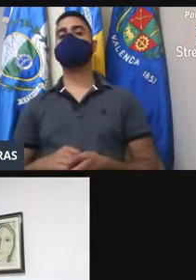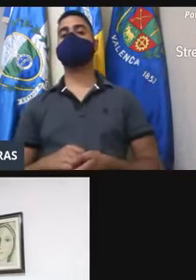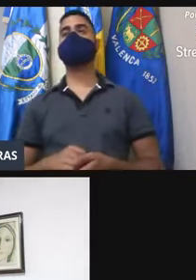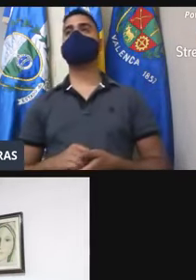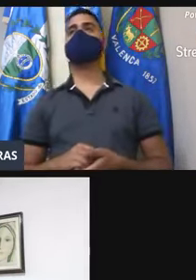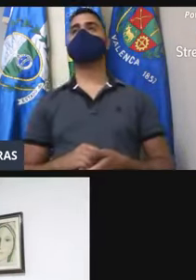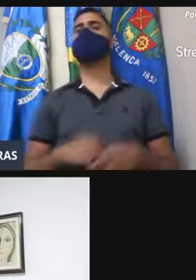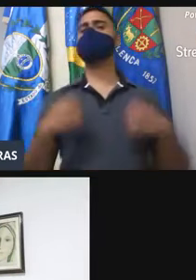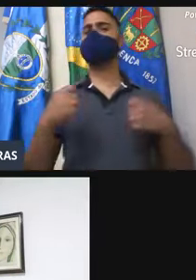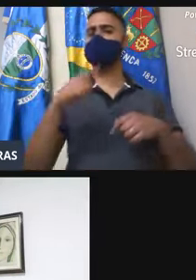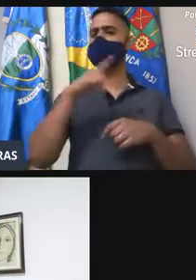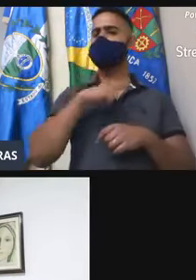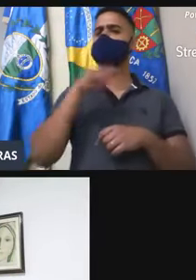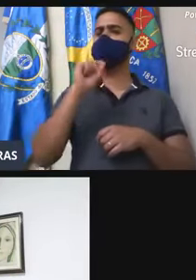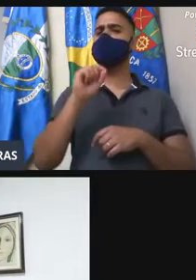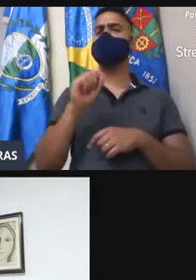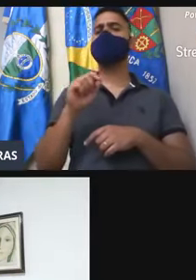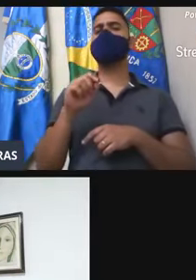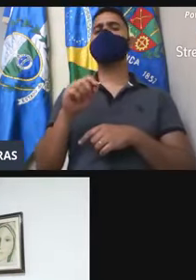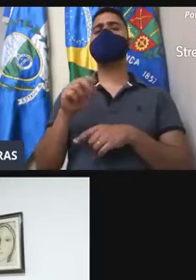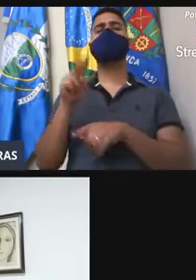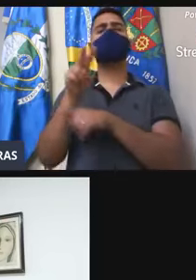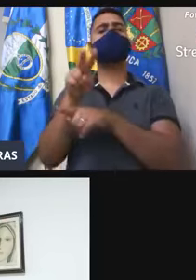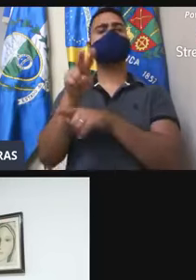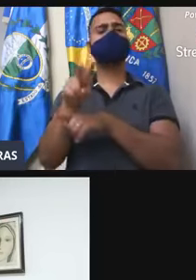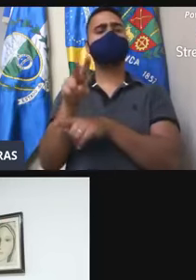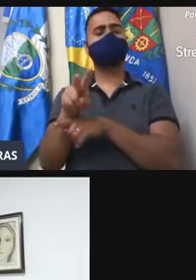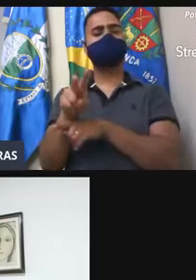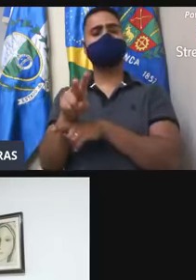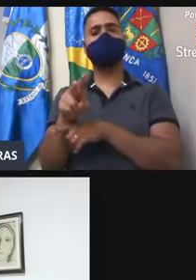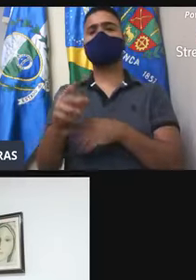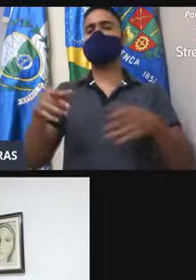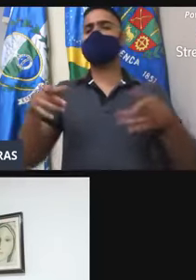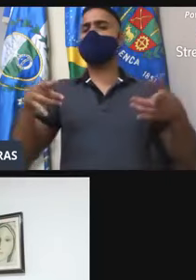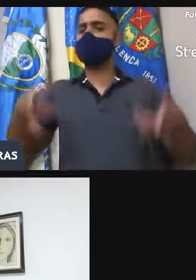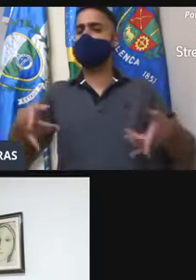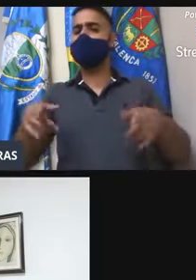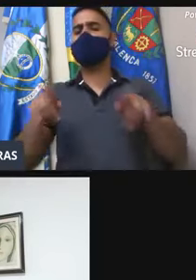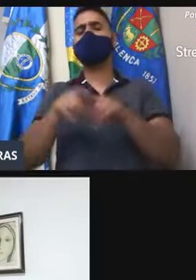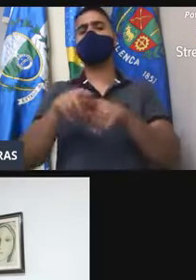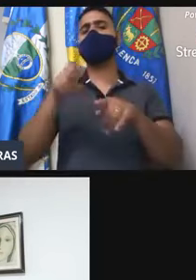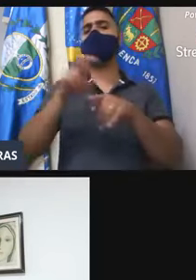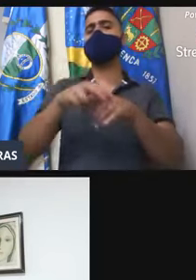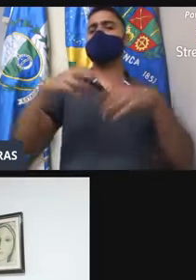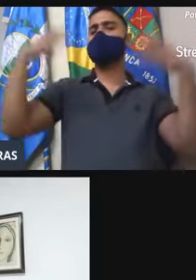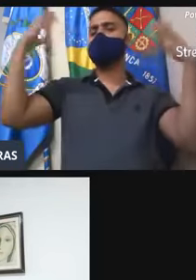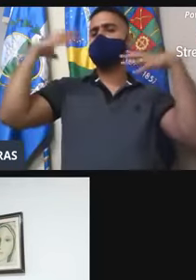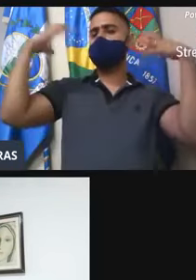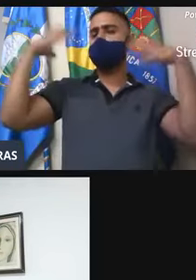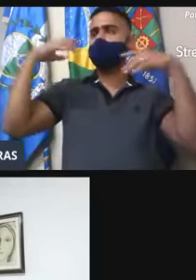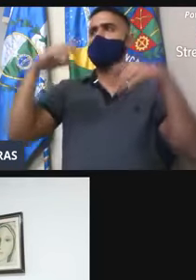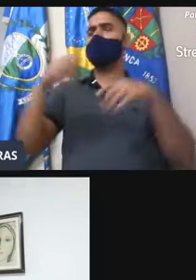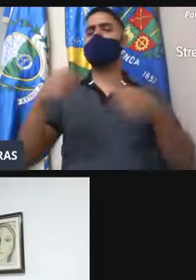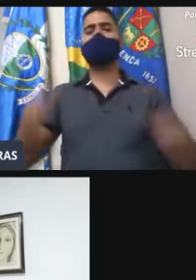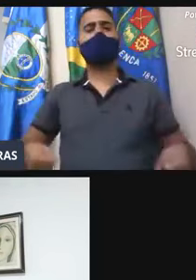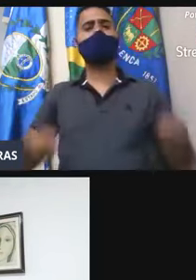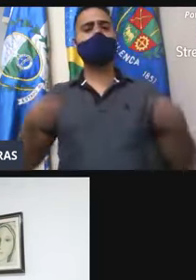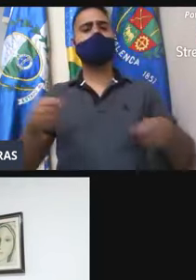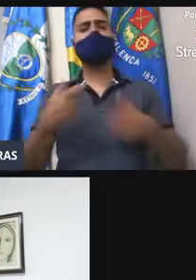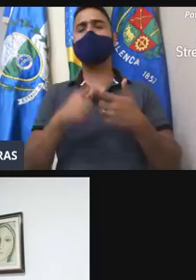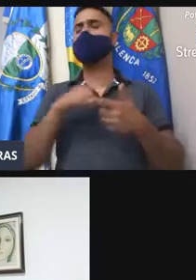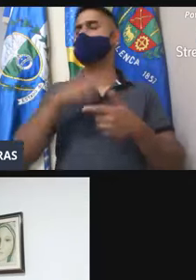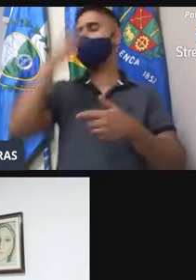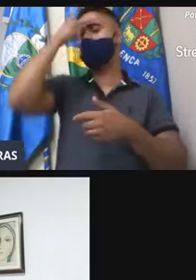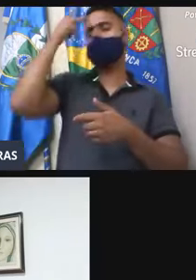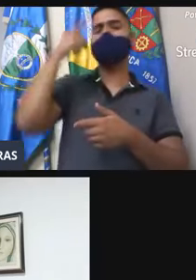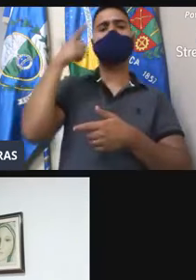tem que ter cadeira de roda para emprestar, cama hospitalar para emprestar, cadeira de banho para emprestar, muleta para emprestar, porque tem muitas pessoas que não